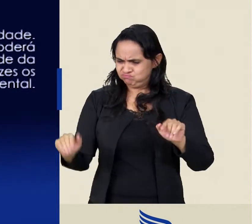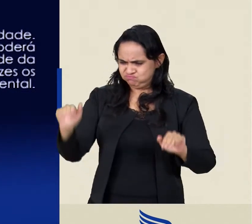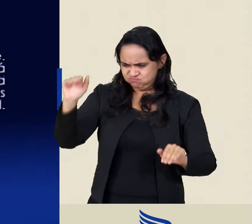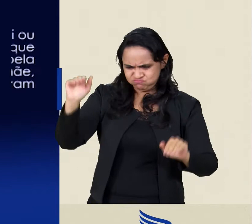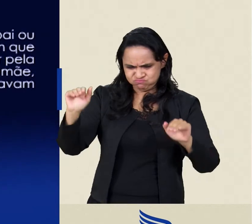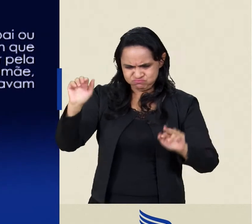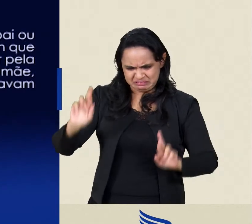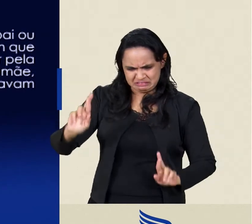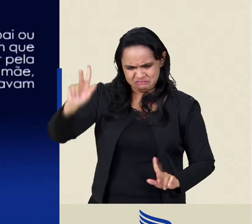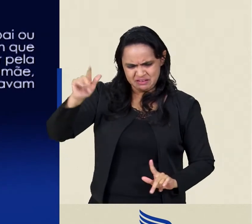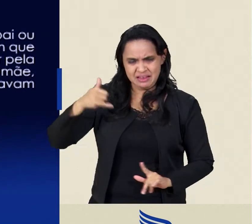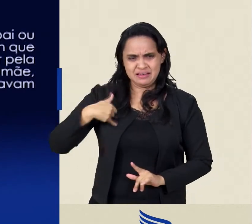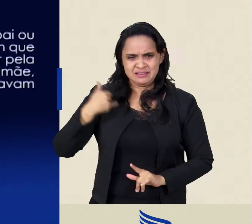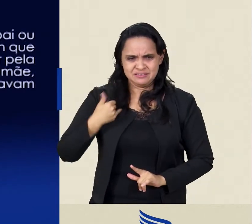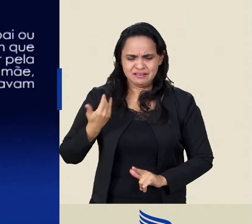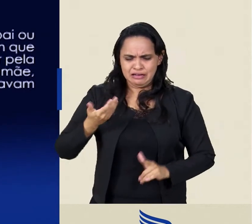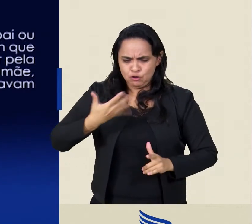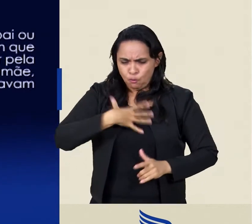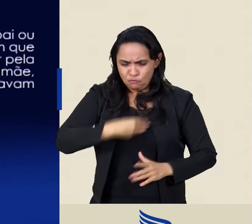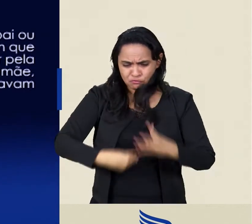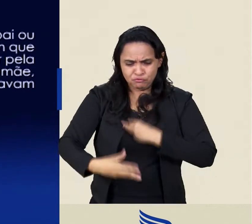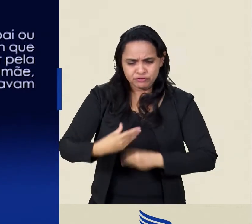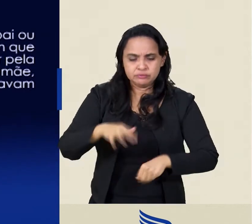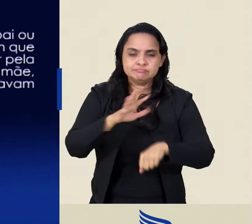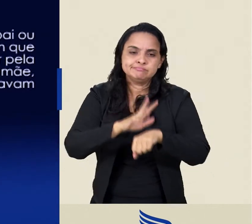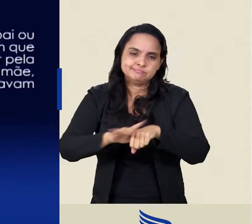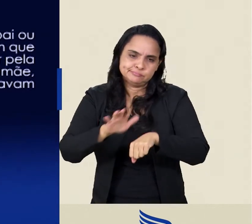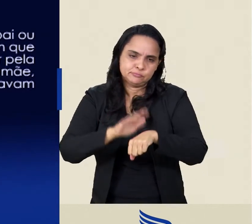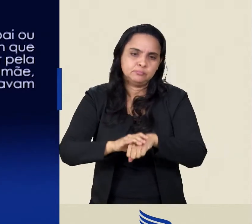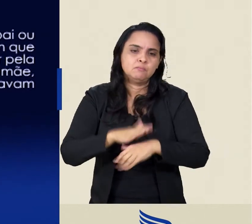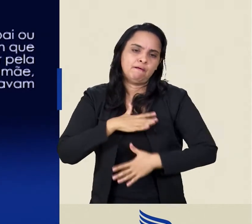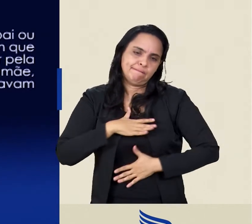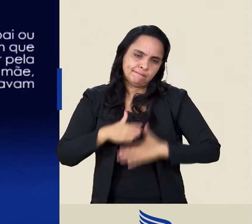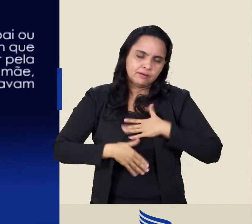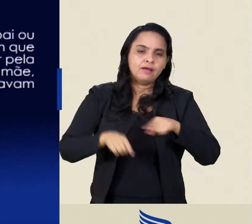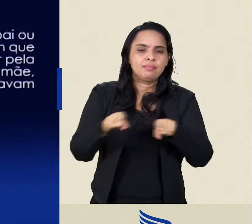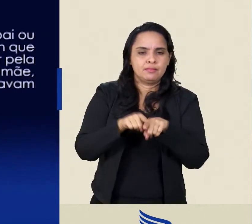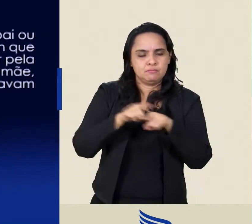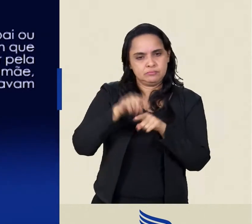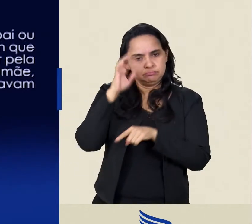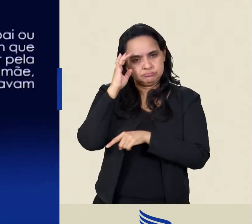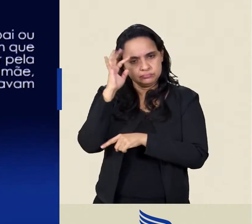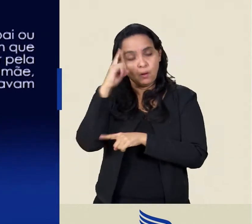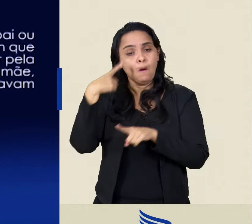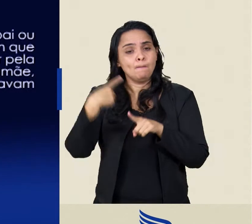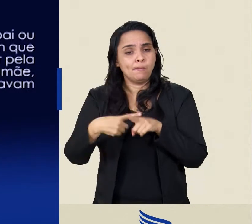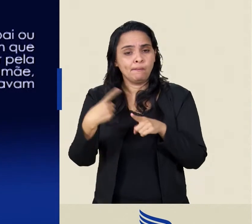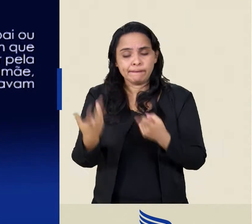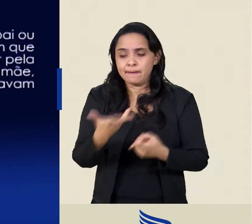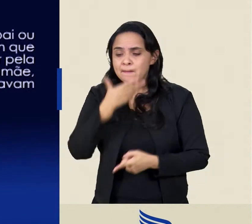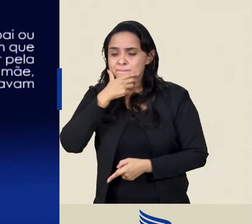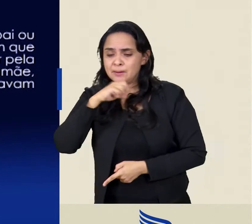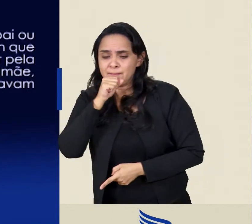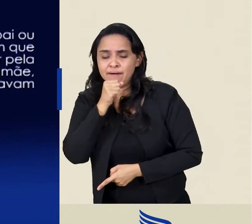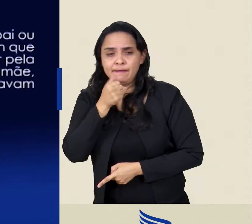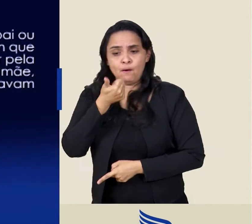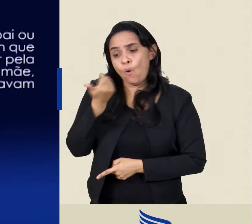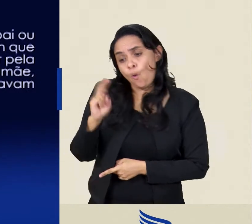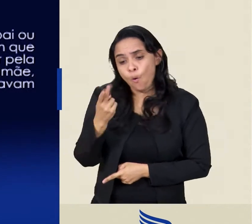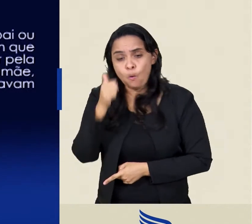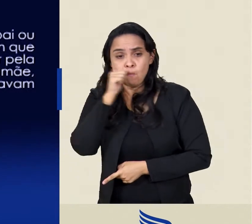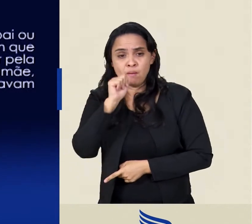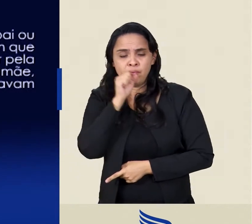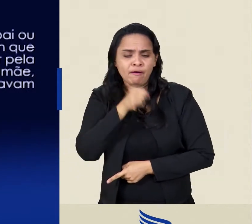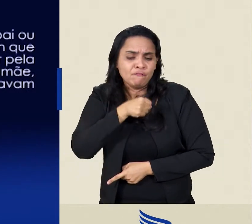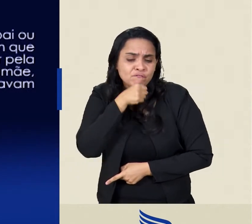física e mental. Não podem receber de um idoso pai ou mãe o cuidado e a camaradagem que